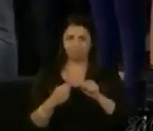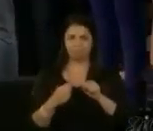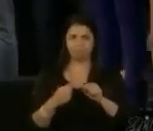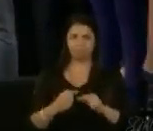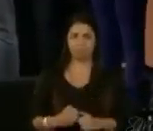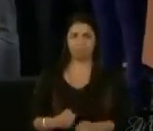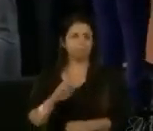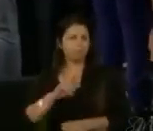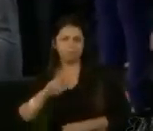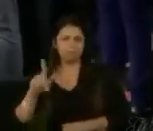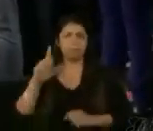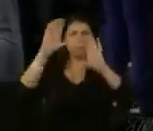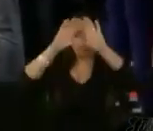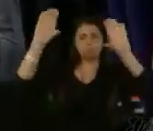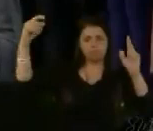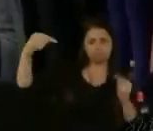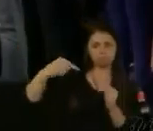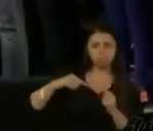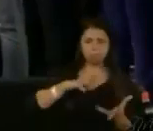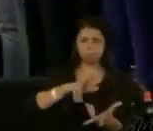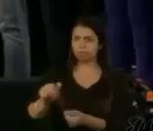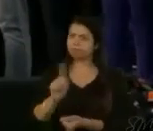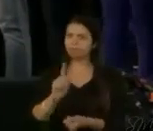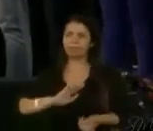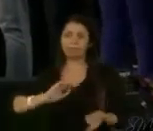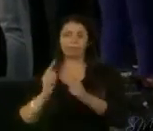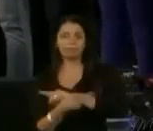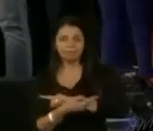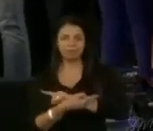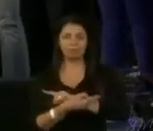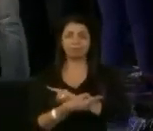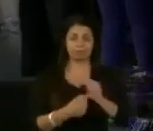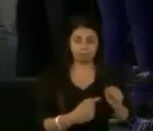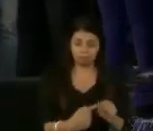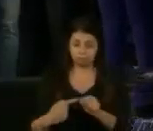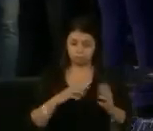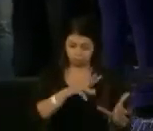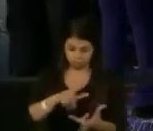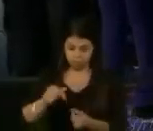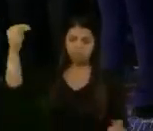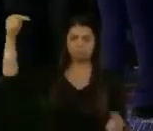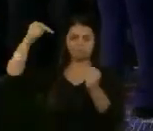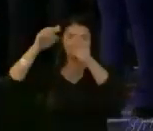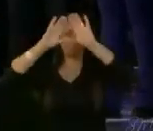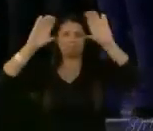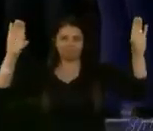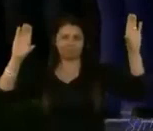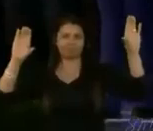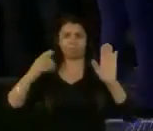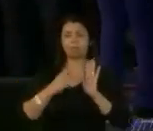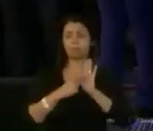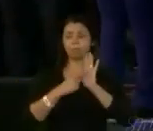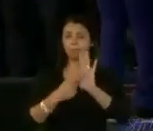Não é o que é ligado no céu que é ligado na terra. É o contrário. O que é ligado na terra que é ligado no céu. Isso mostra a autoridade da